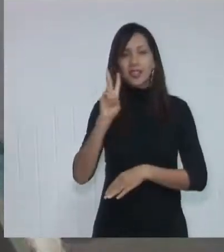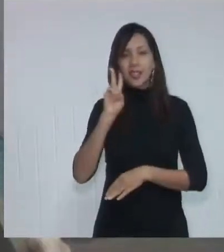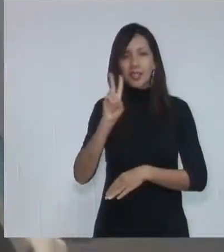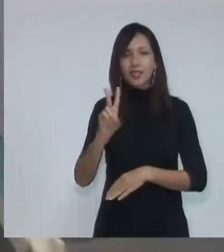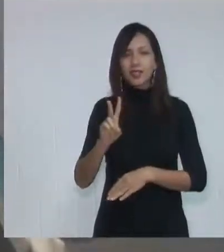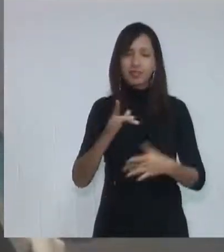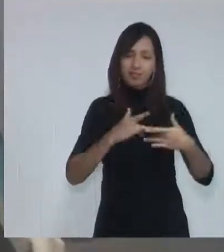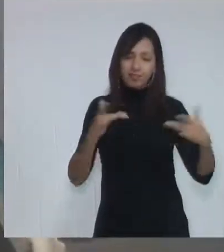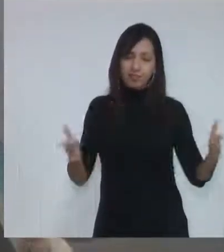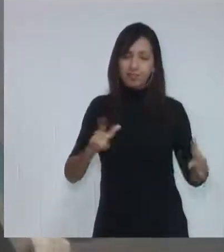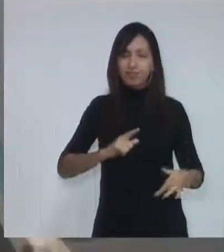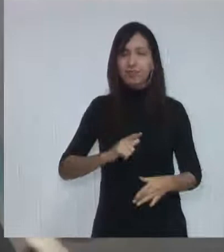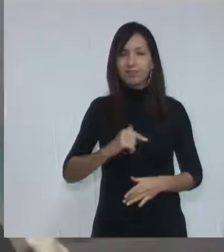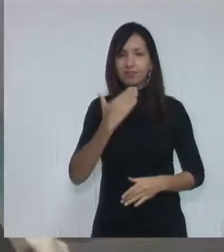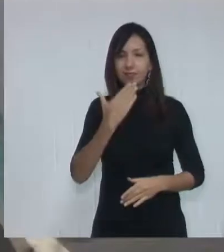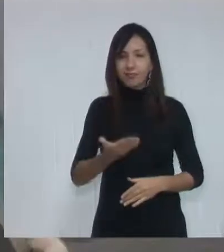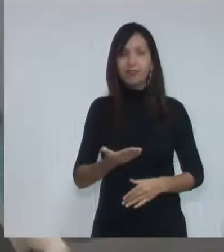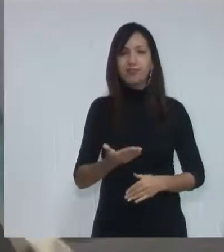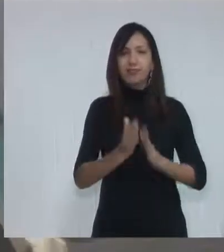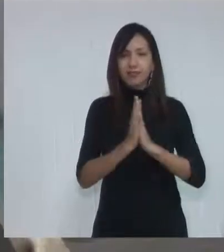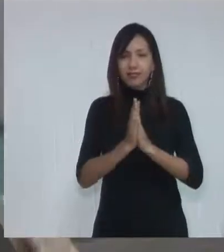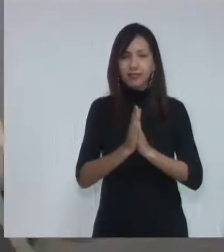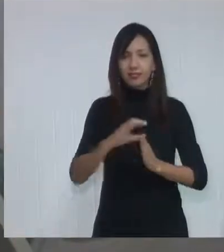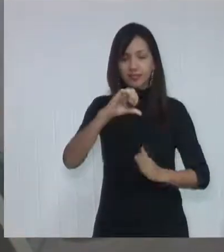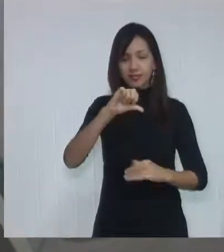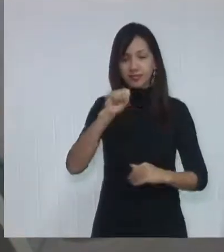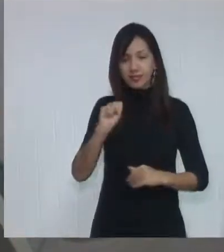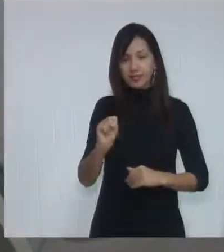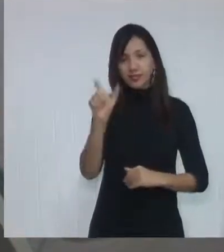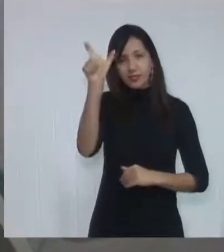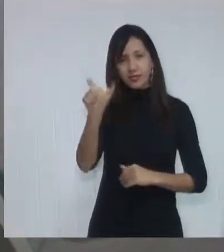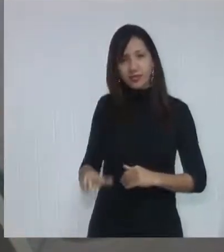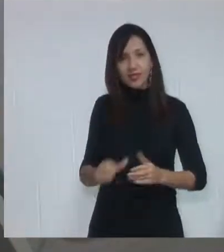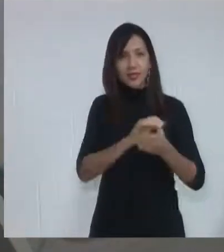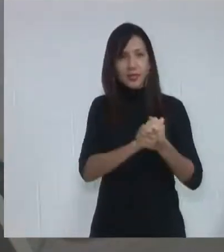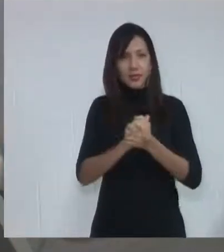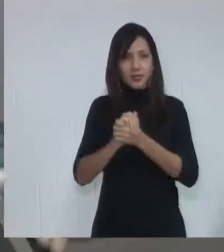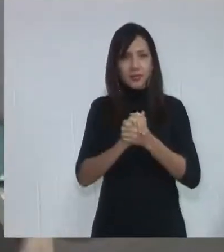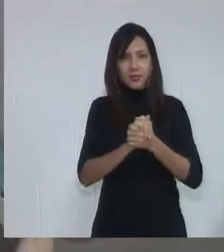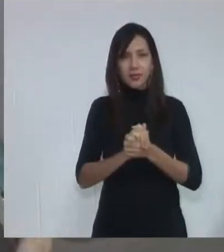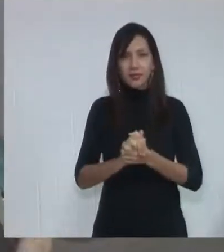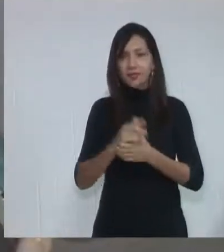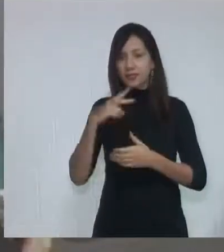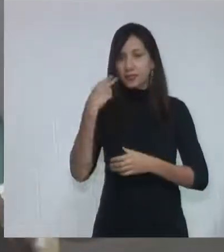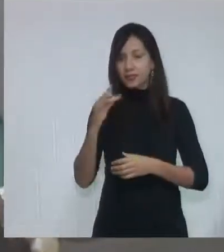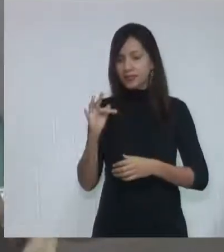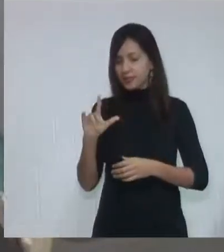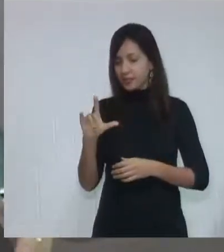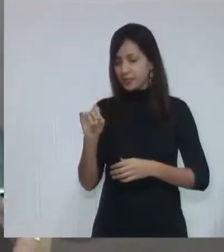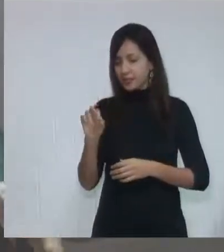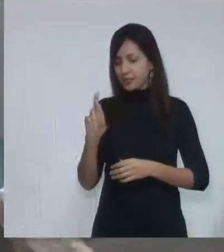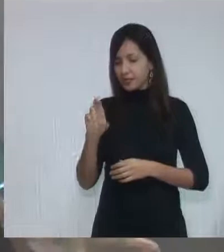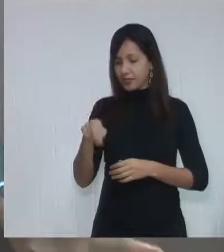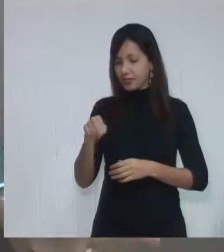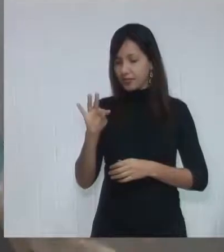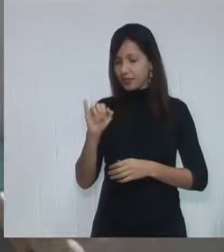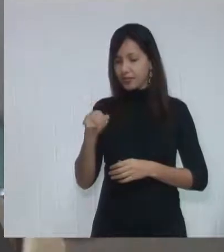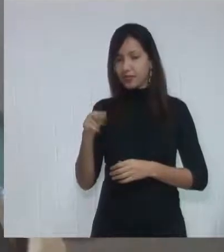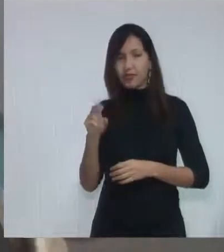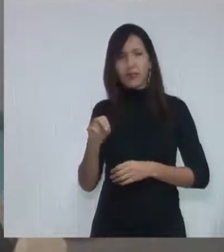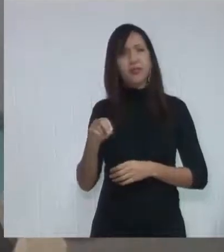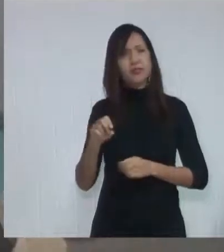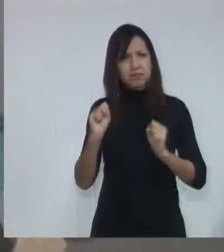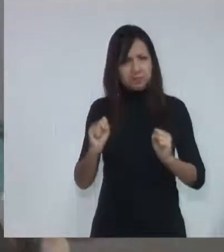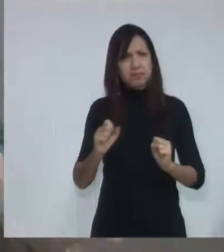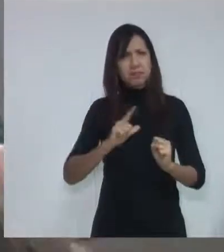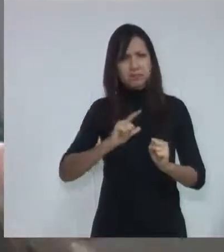apelo 98, parabéns aqui ao vereador Florentino, que é o mínimo necessário que a Guarda Municipal possa trabalhar